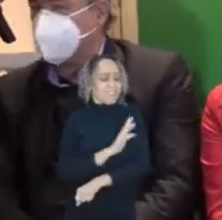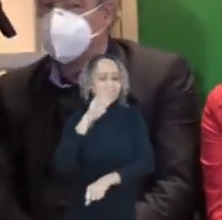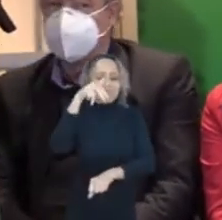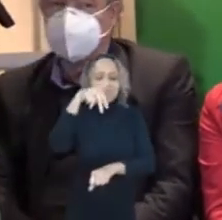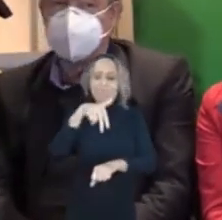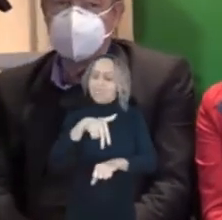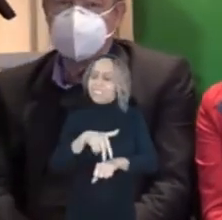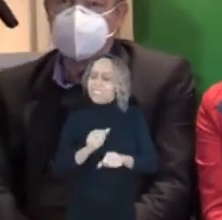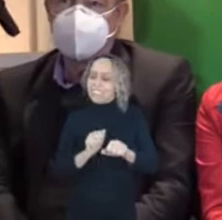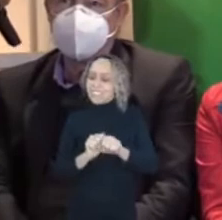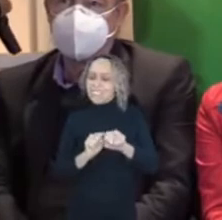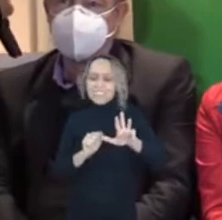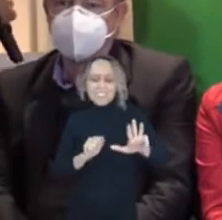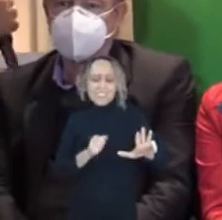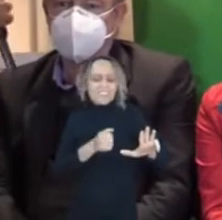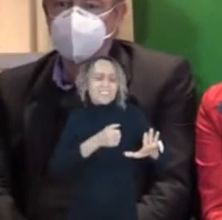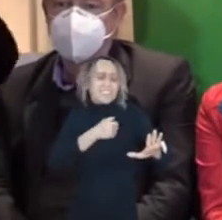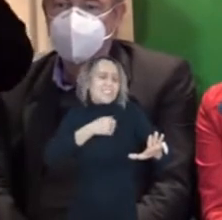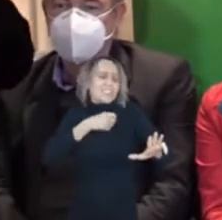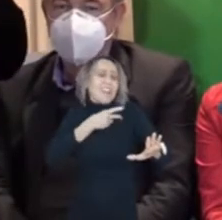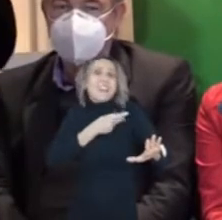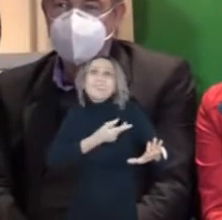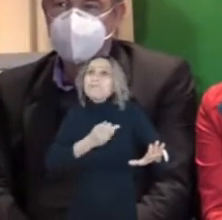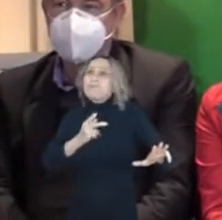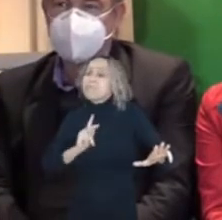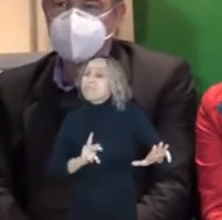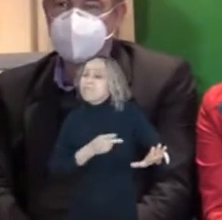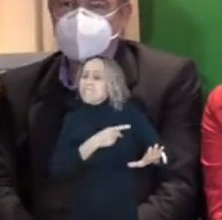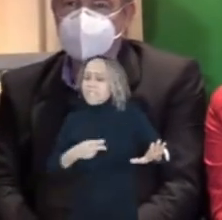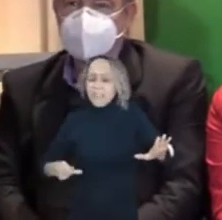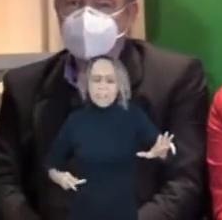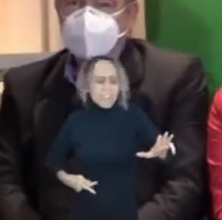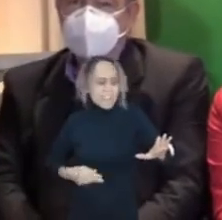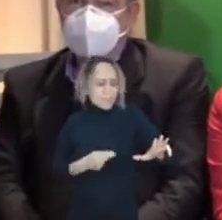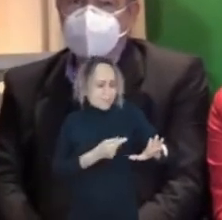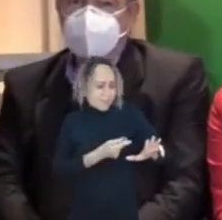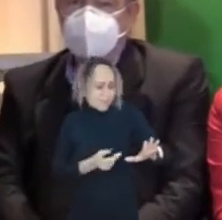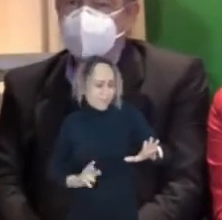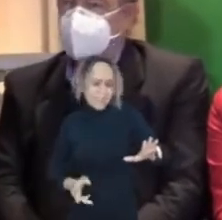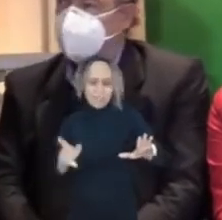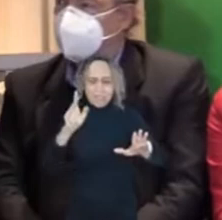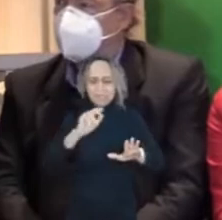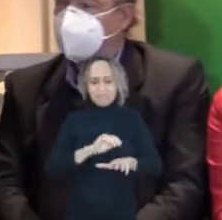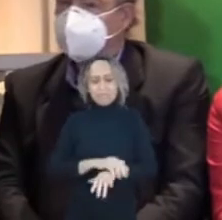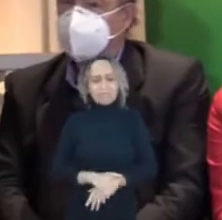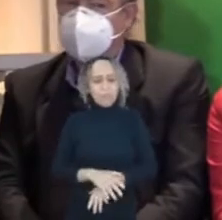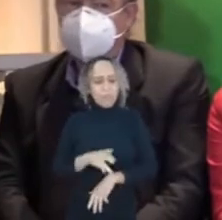do nosso eterno presidente Lula. E dizer que há 5 anos